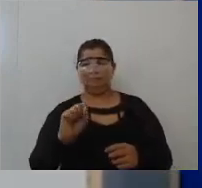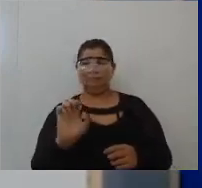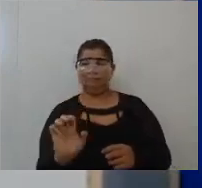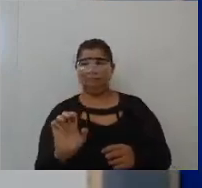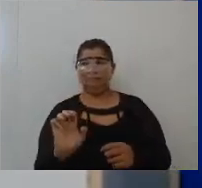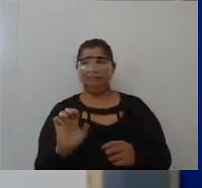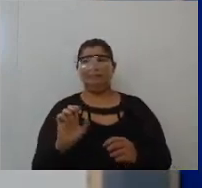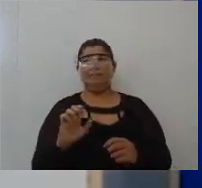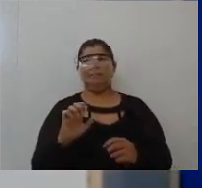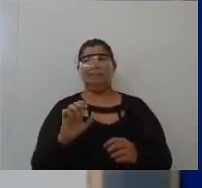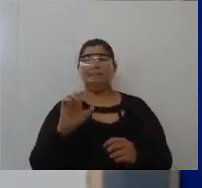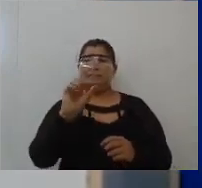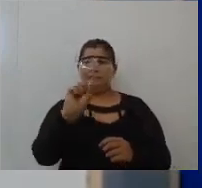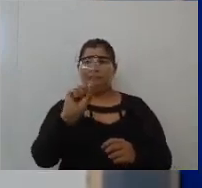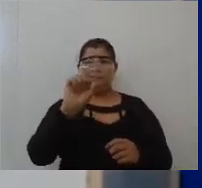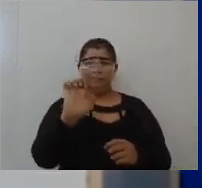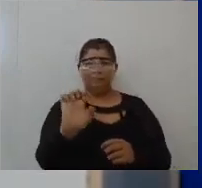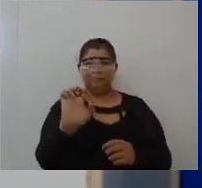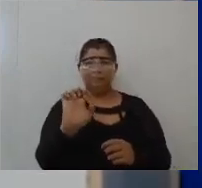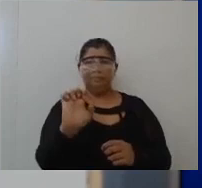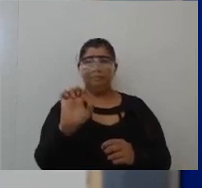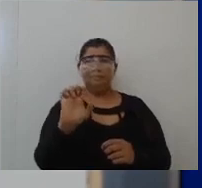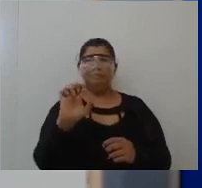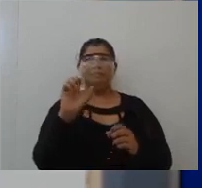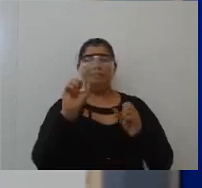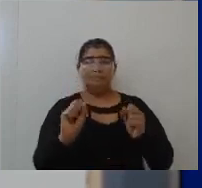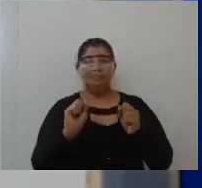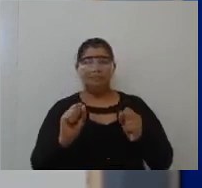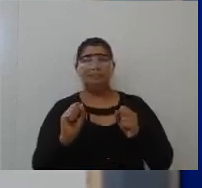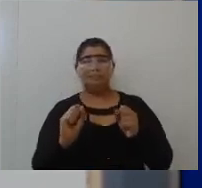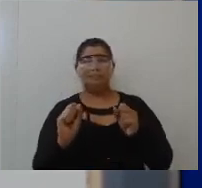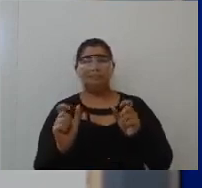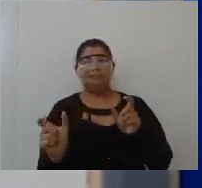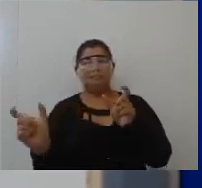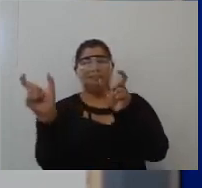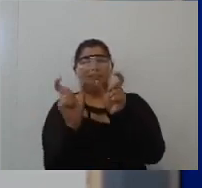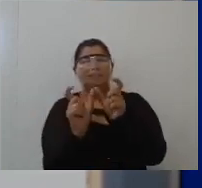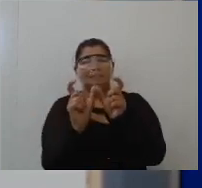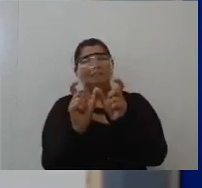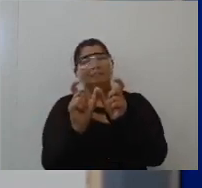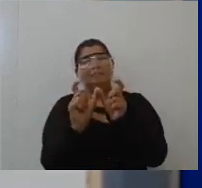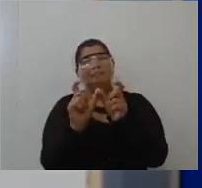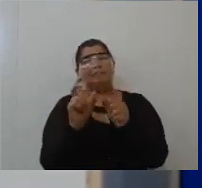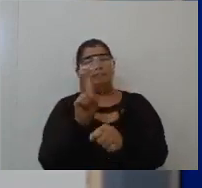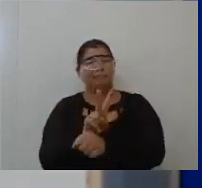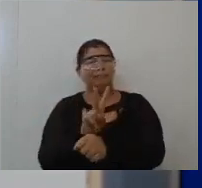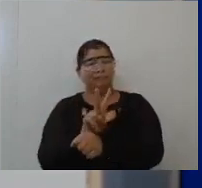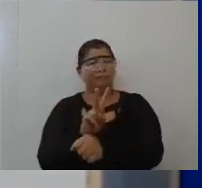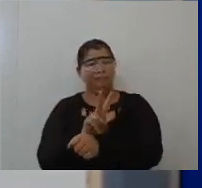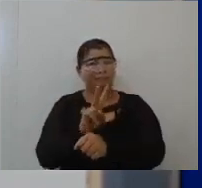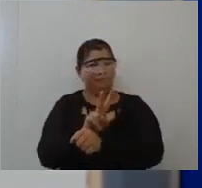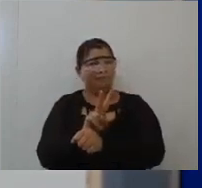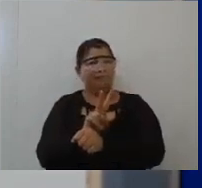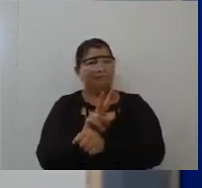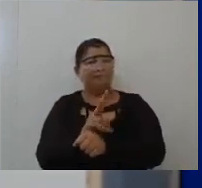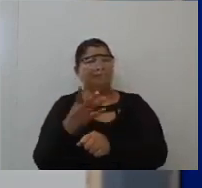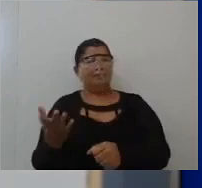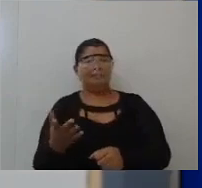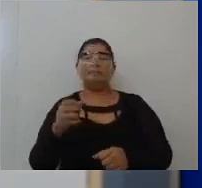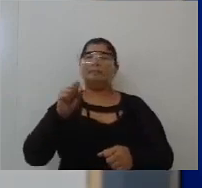O se, ele também pode ser uma conjunção condicional, como a gente já viu. Lembram disso?